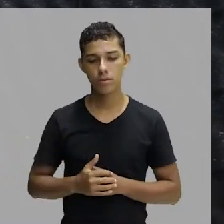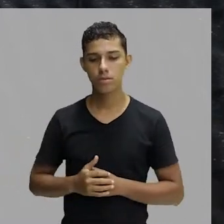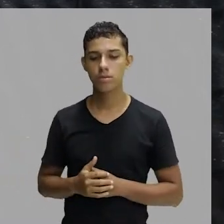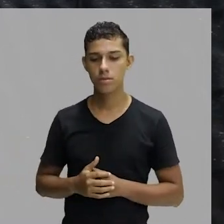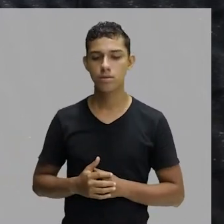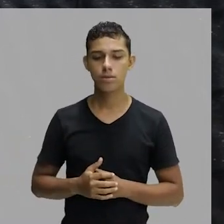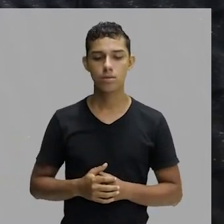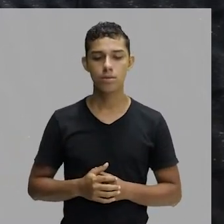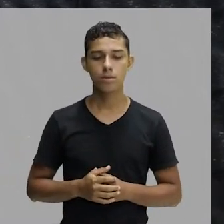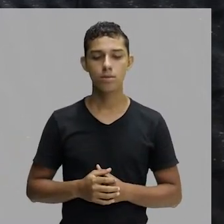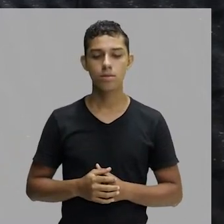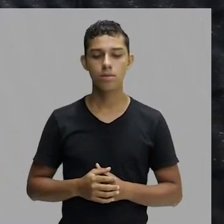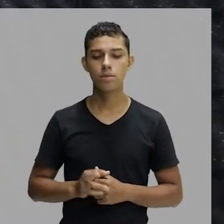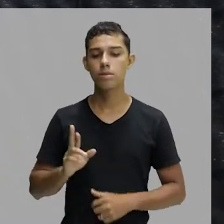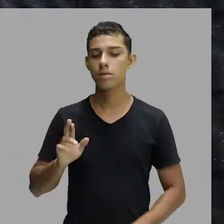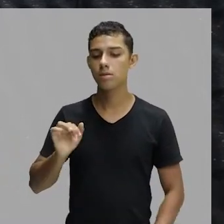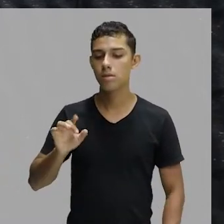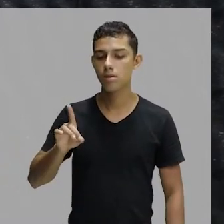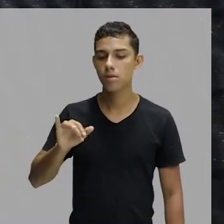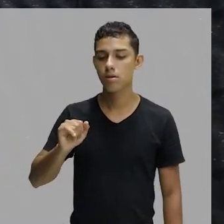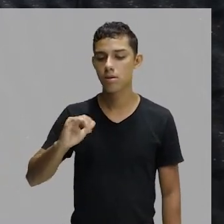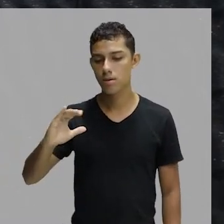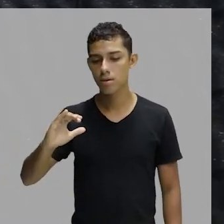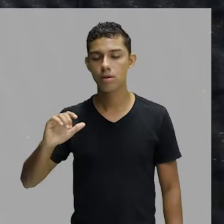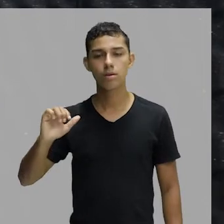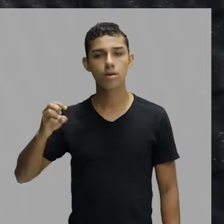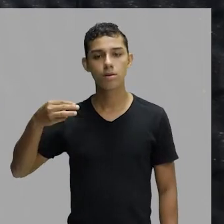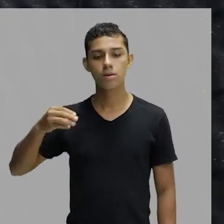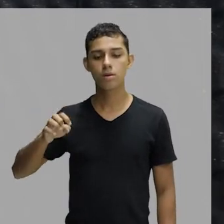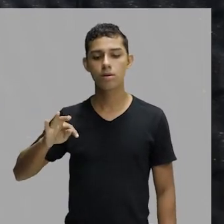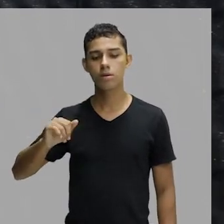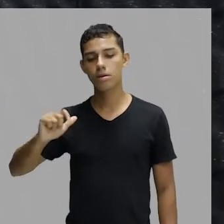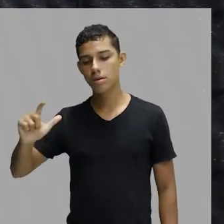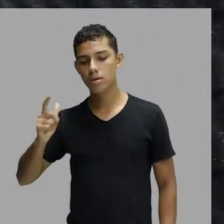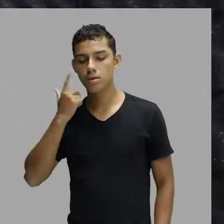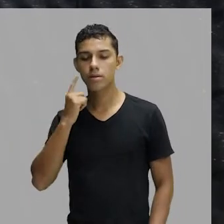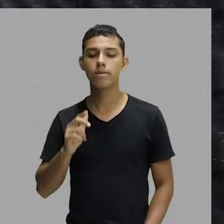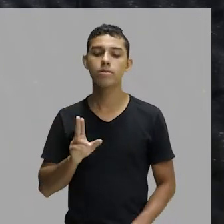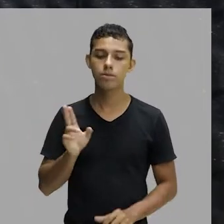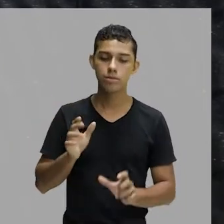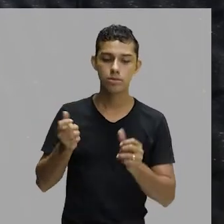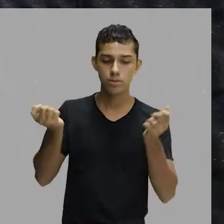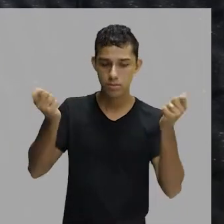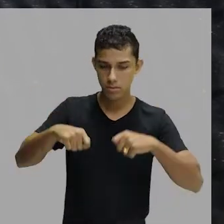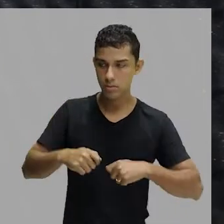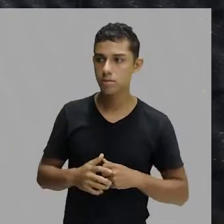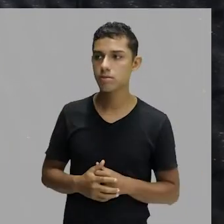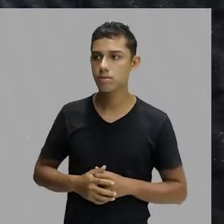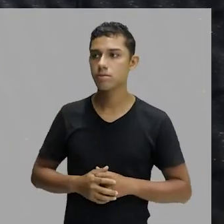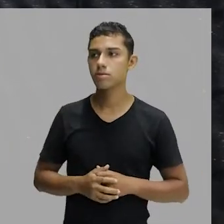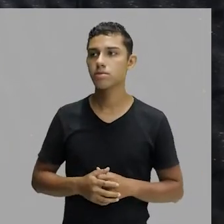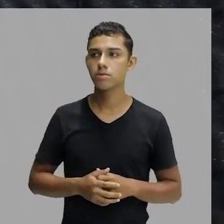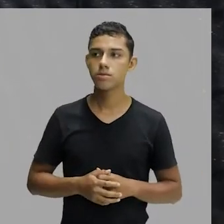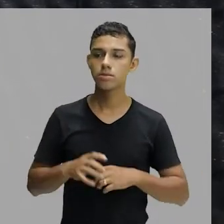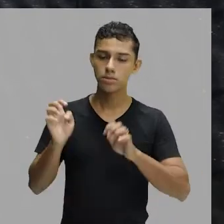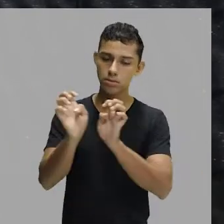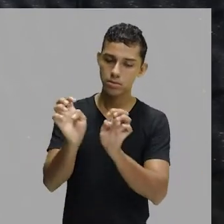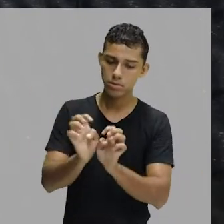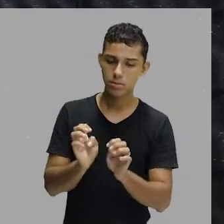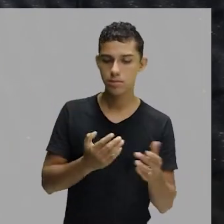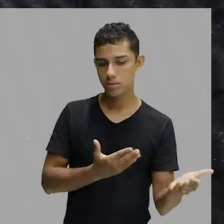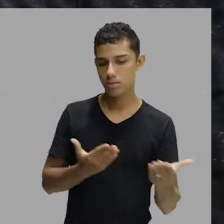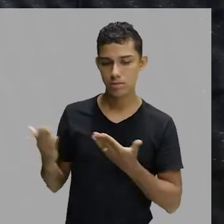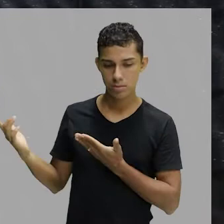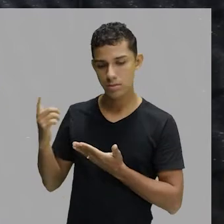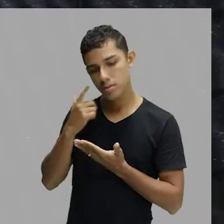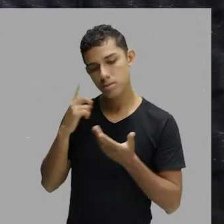o radical metil. Então, com base nessa fala, nós vamos chegar a essa estrutura. Essa